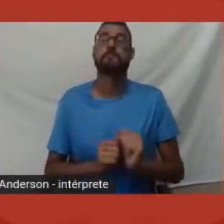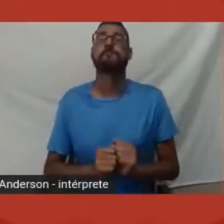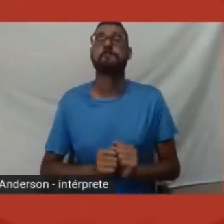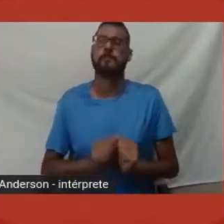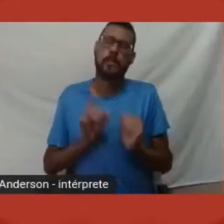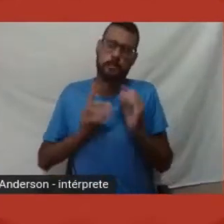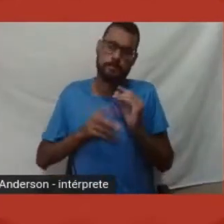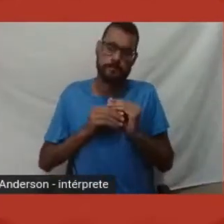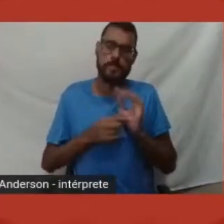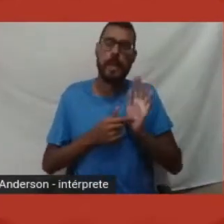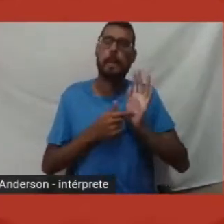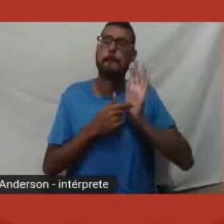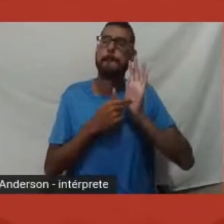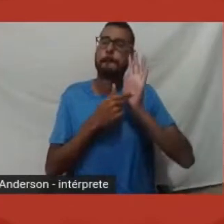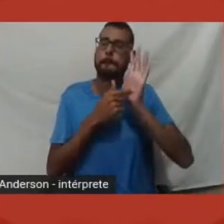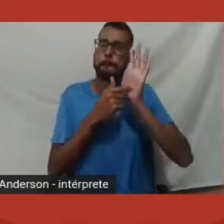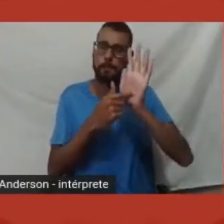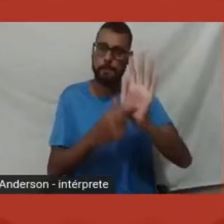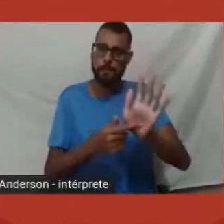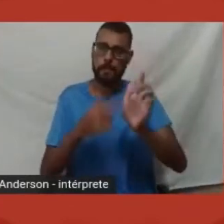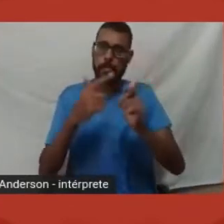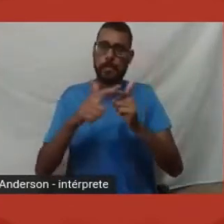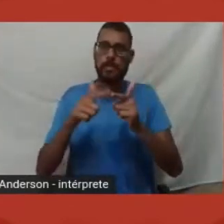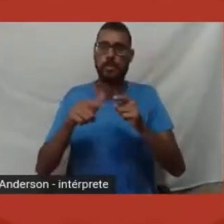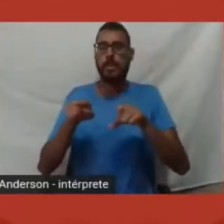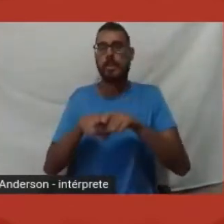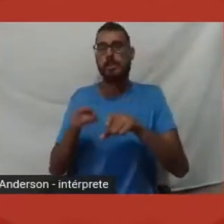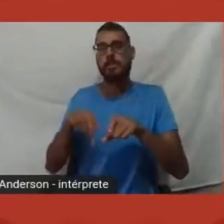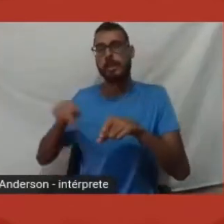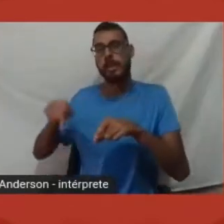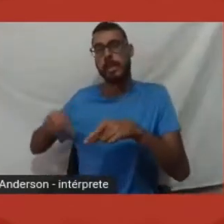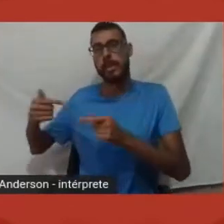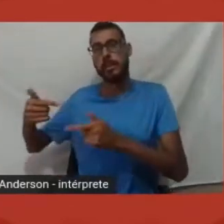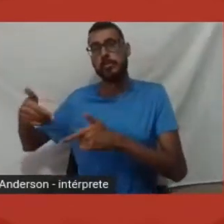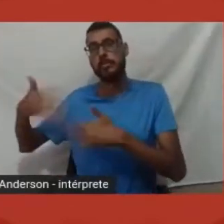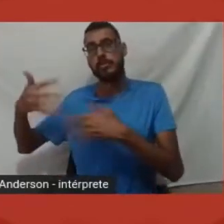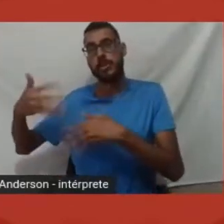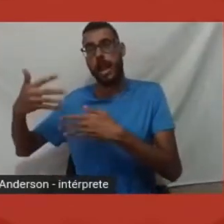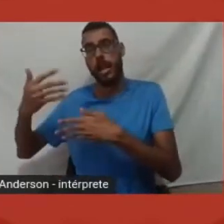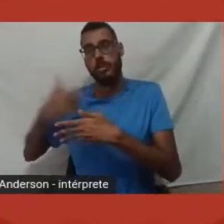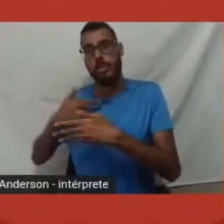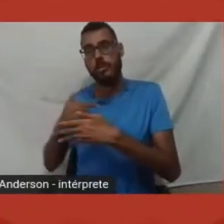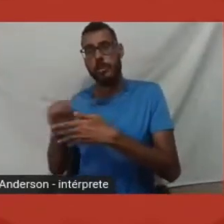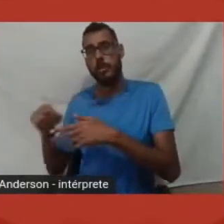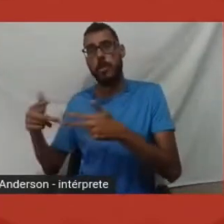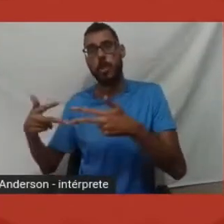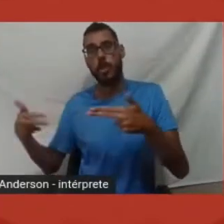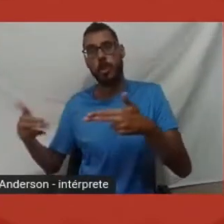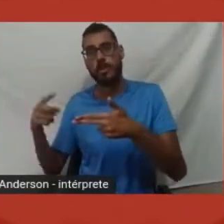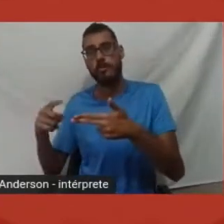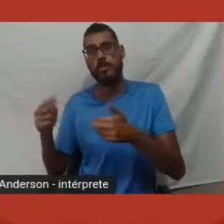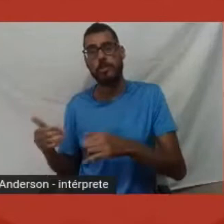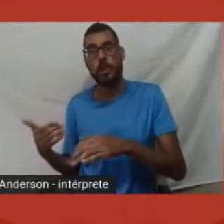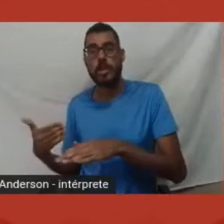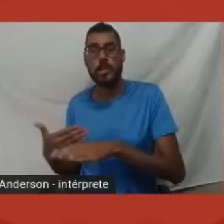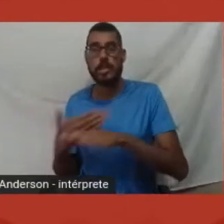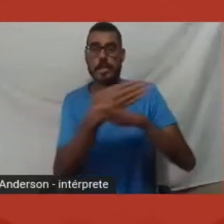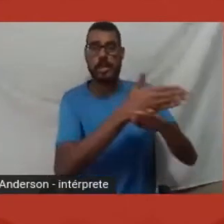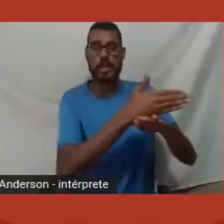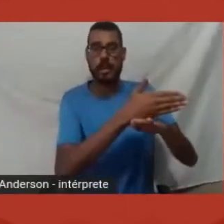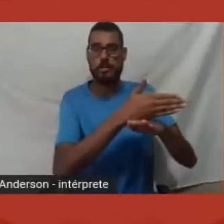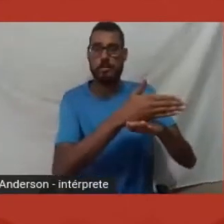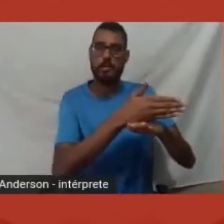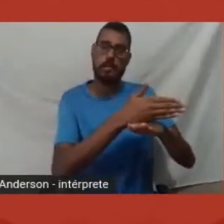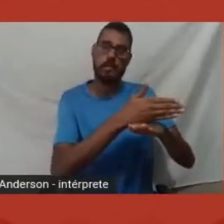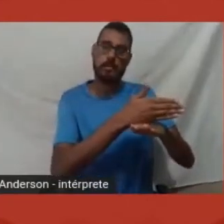compartilhar também no chat aqui do Google Meet o link para vocês acessarem o arquivo. para vocês terem aí para uma consulta a qualquer